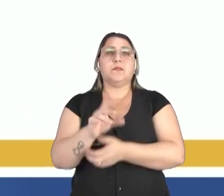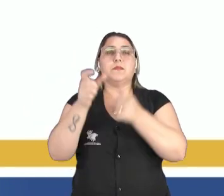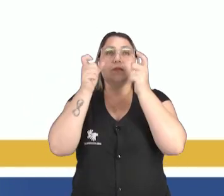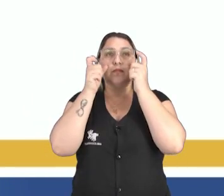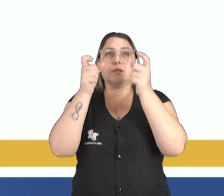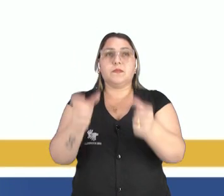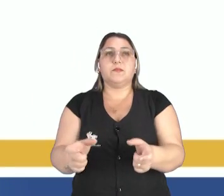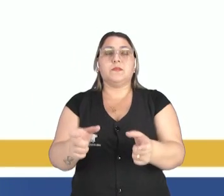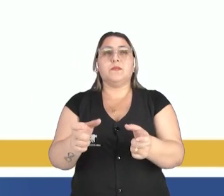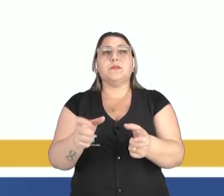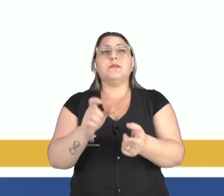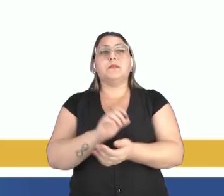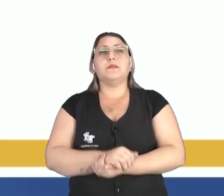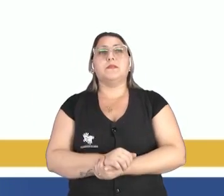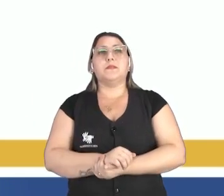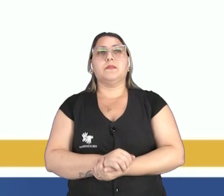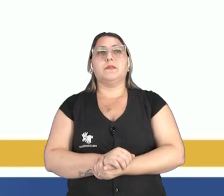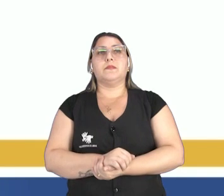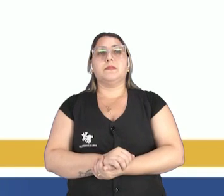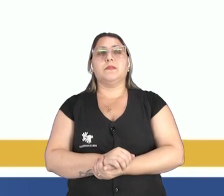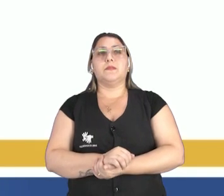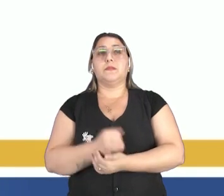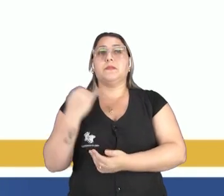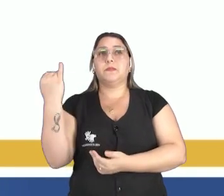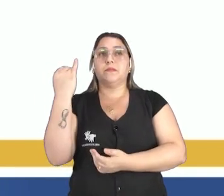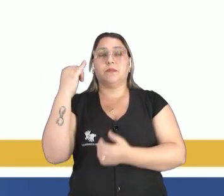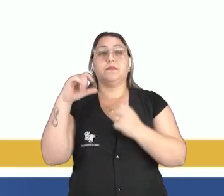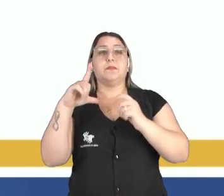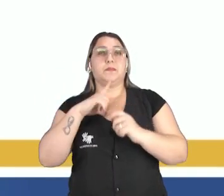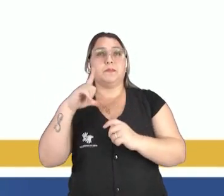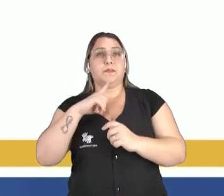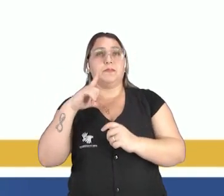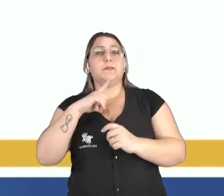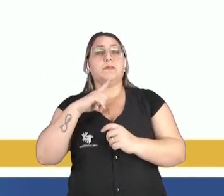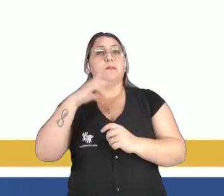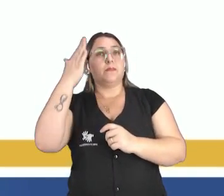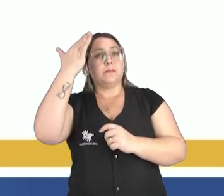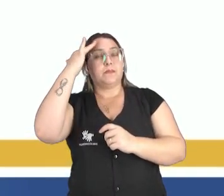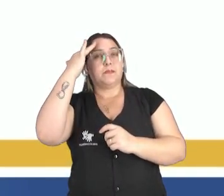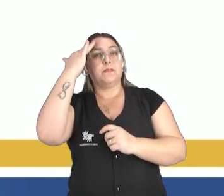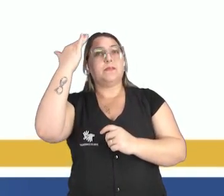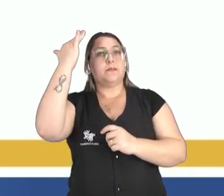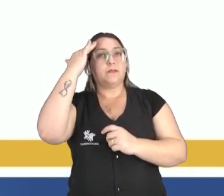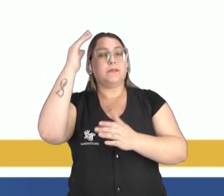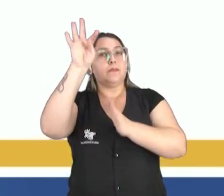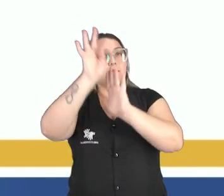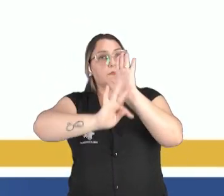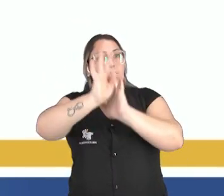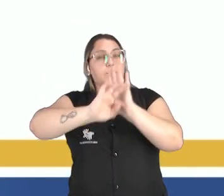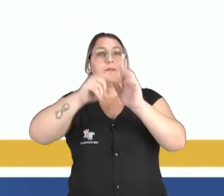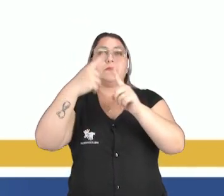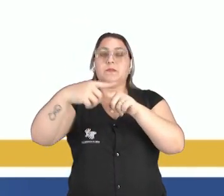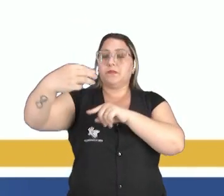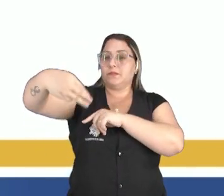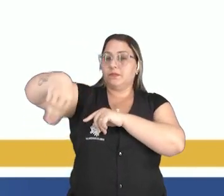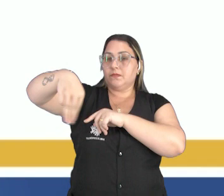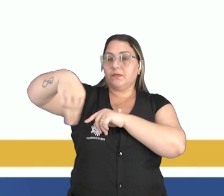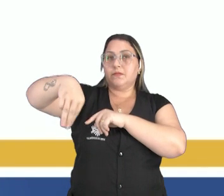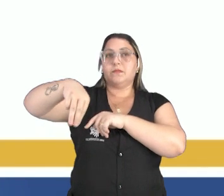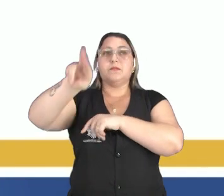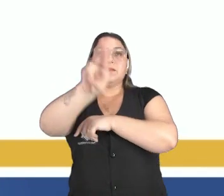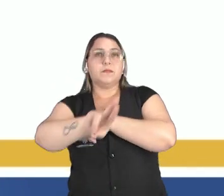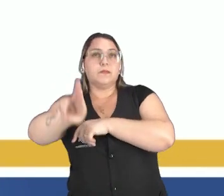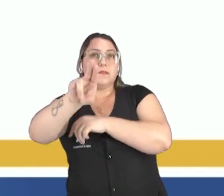bem atenção nessa questão, tá? Então, é importante que a gente tenha essa noção, interpretando o texto, porque a matemática aqui ela vai